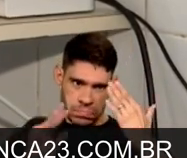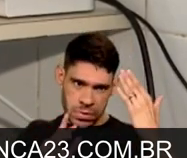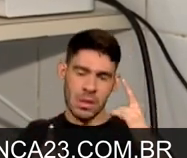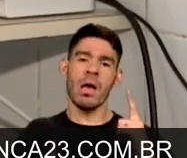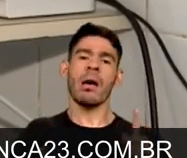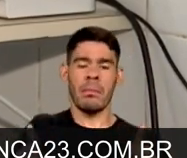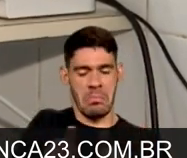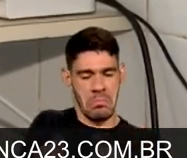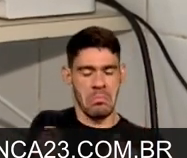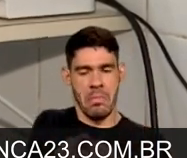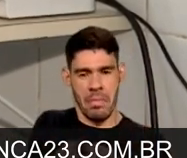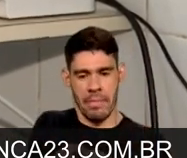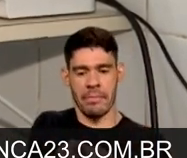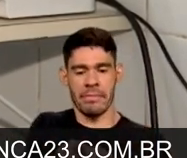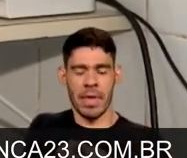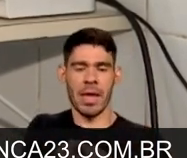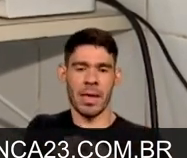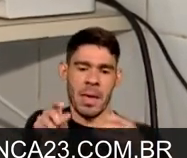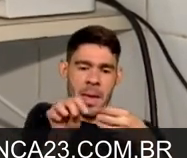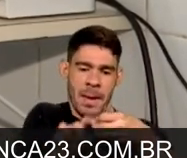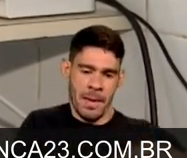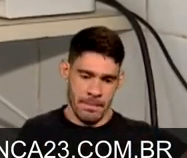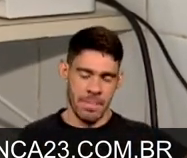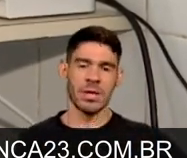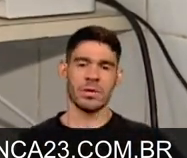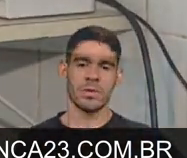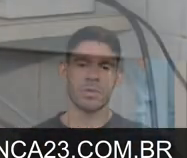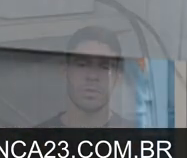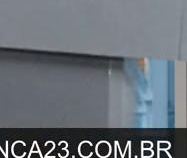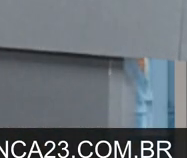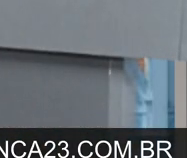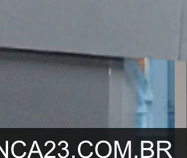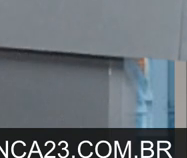também traz consequências terríveis.